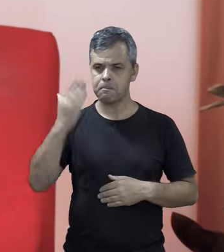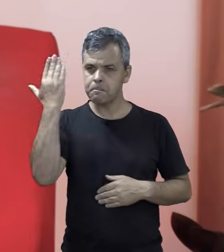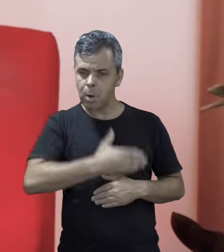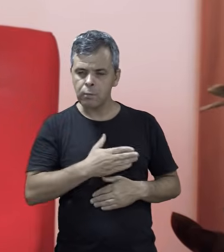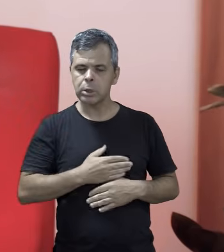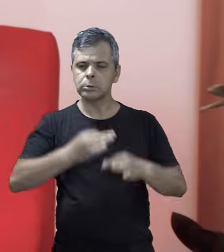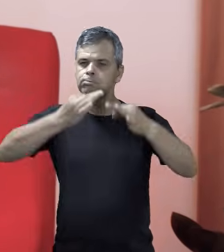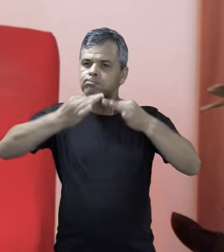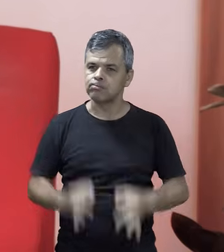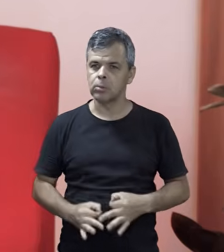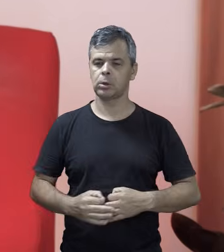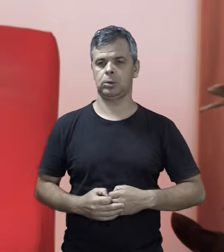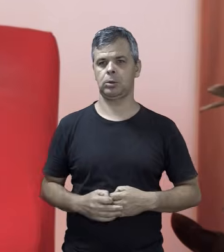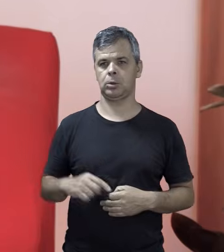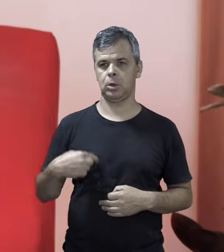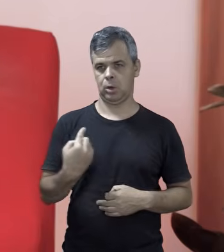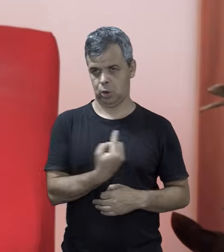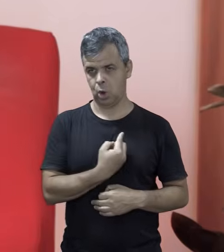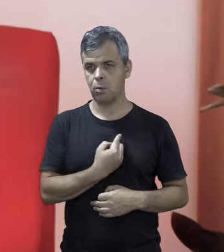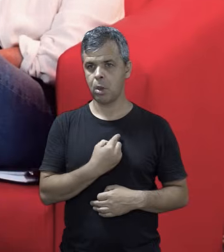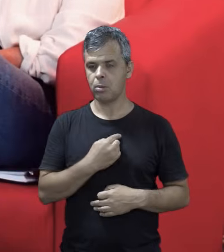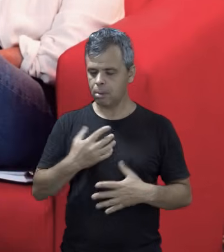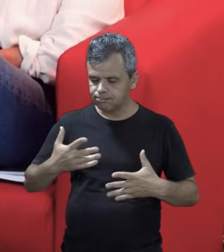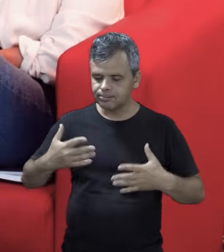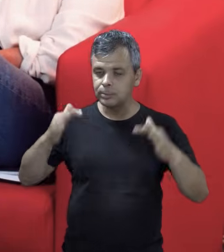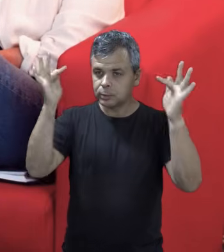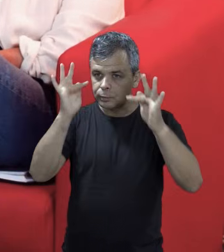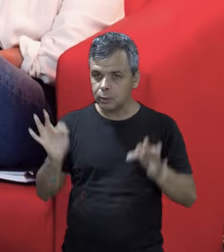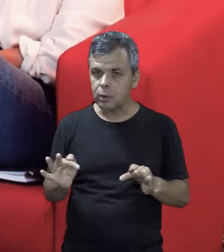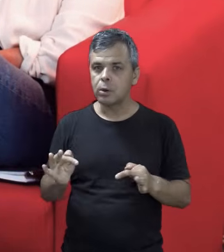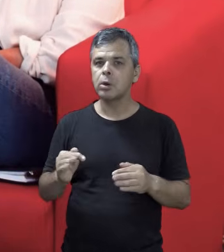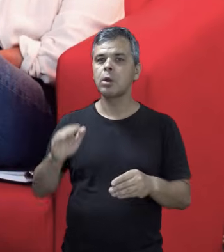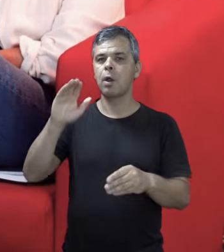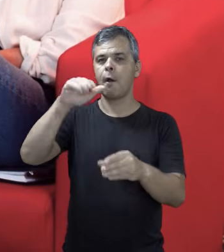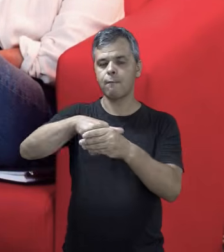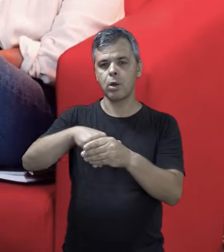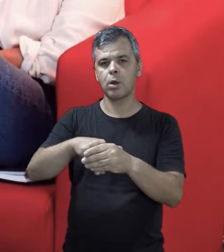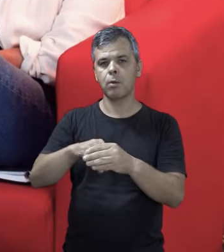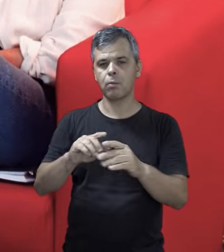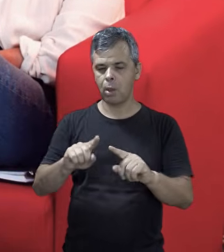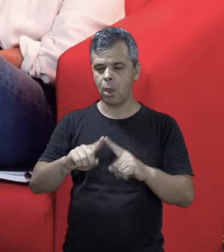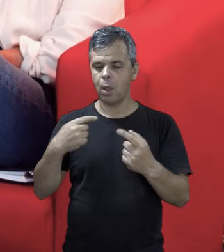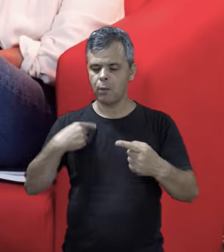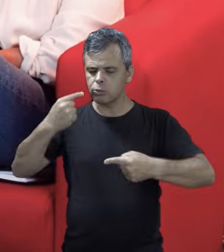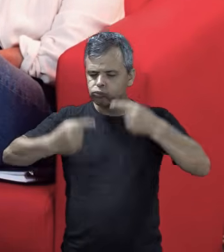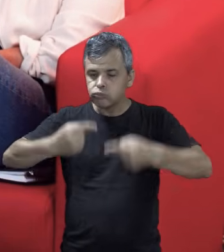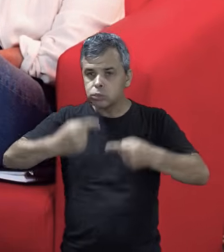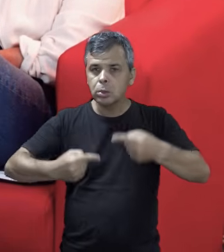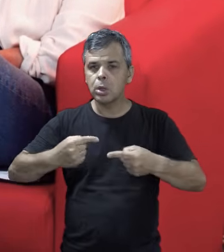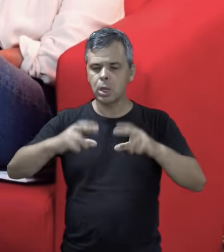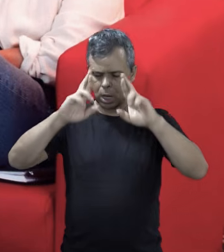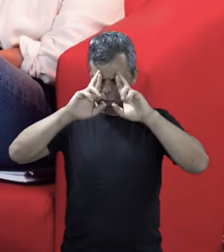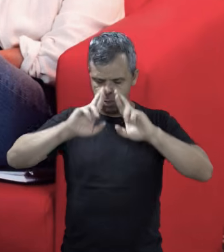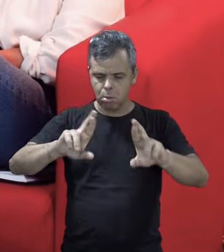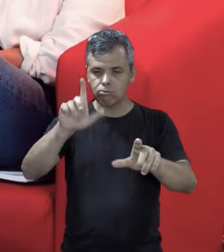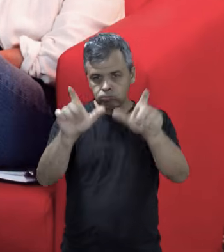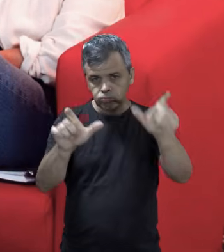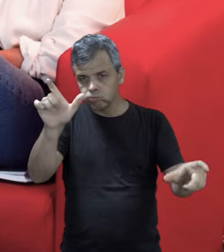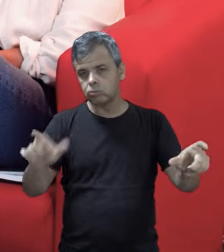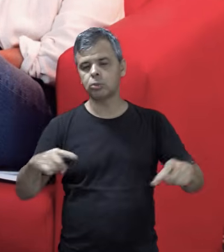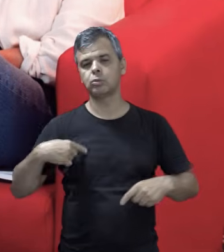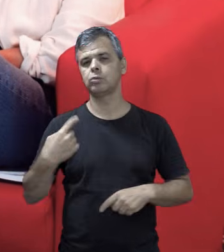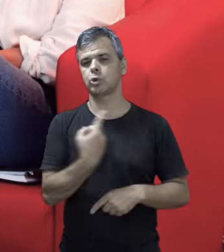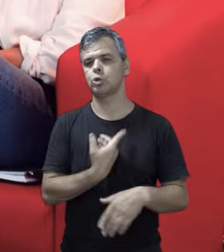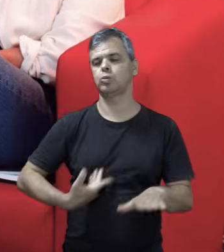estávamos certos e nós estamos muito animados para a eleição desse ano. E vamos fazer essa escuta respeitando todo mundo para a